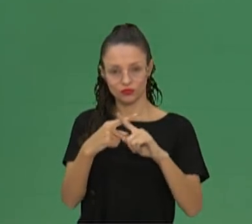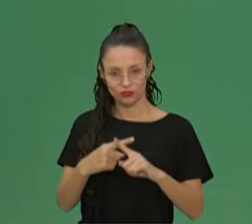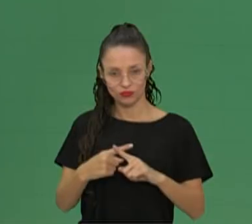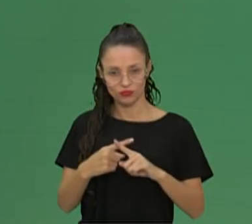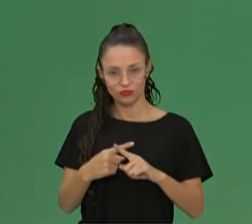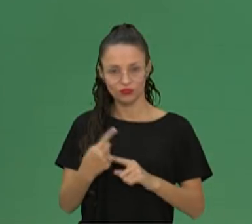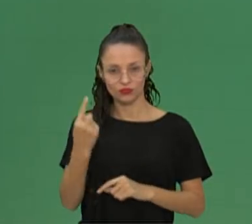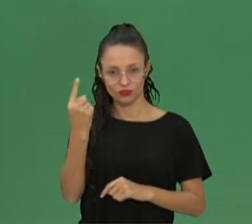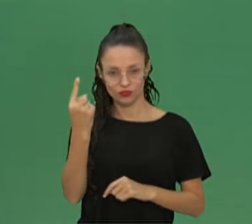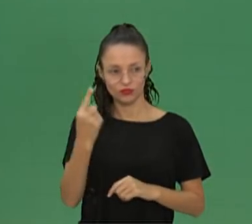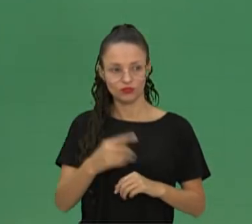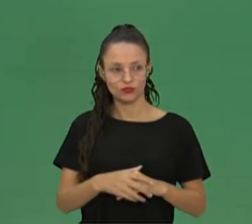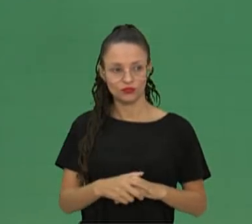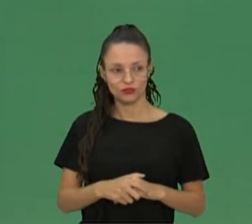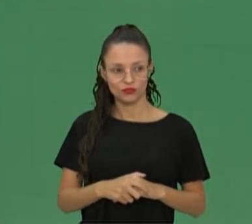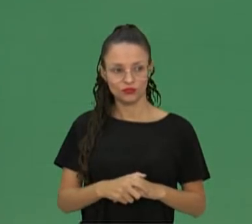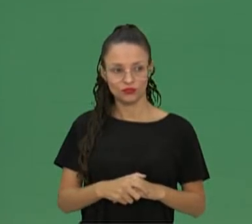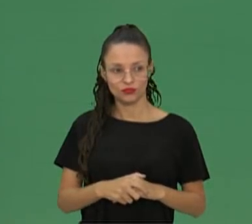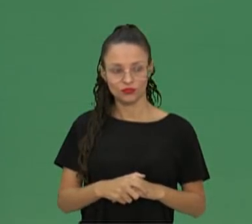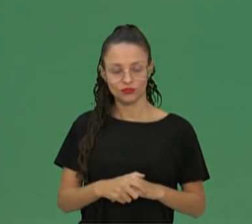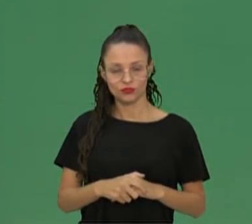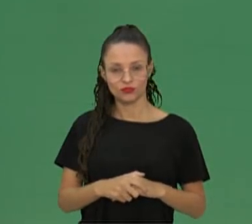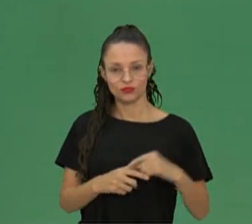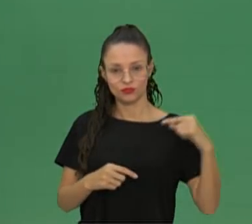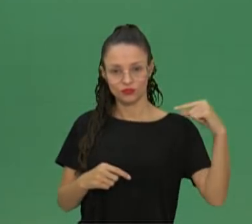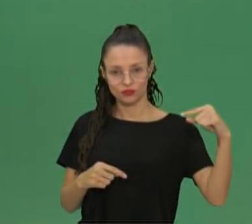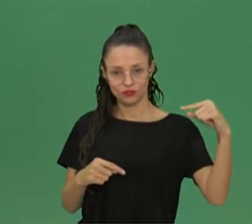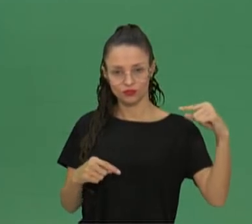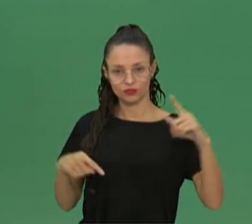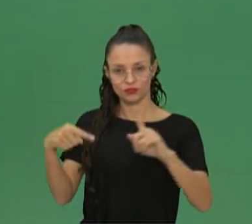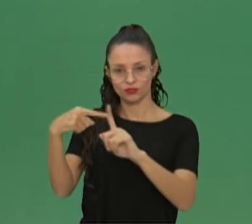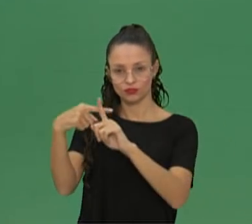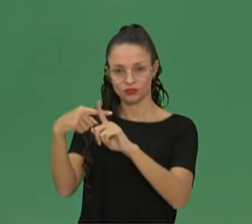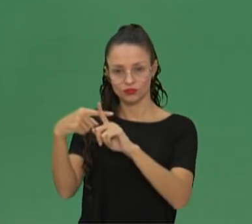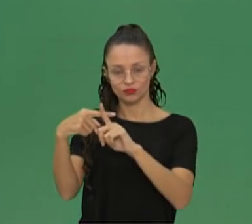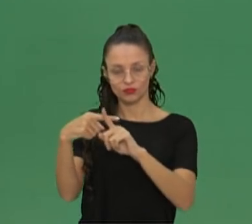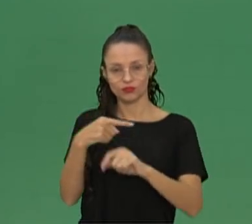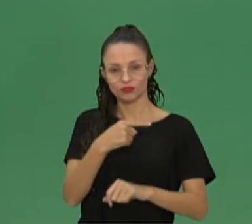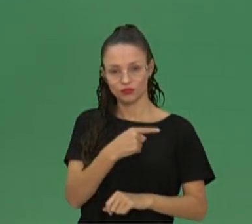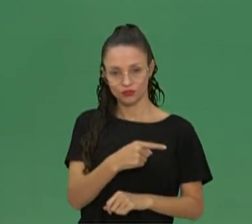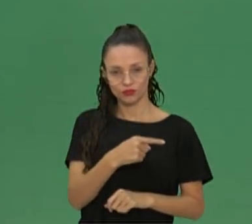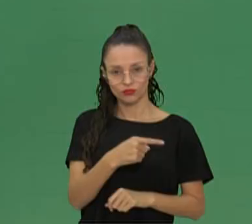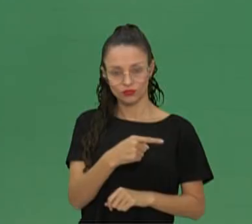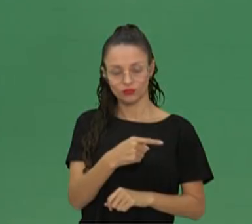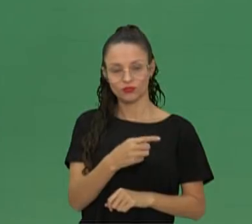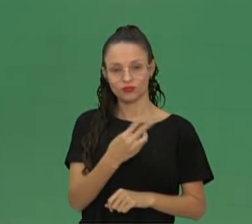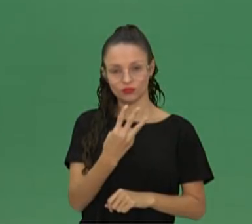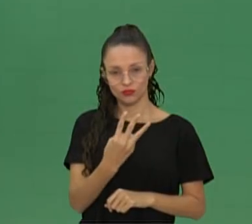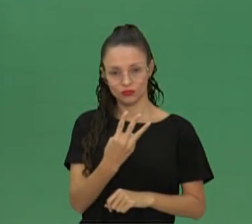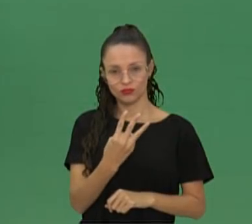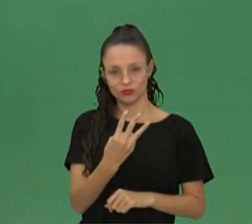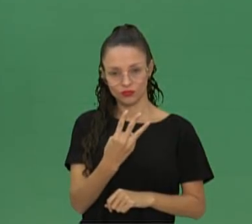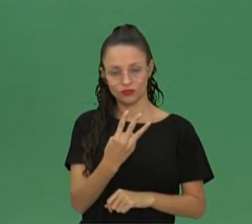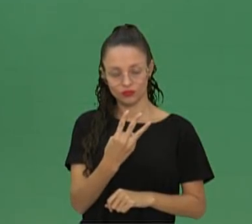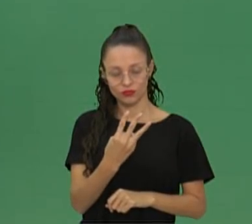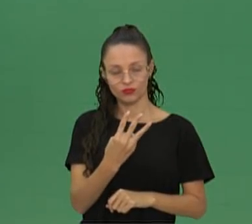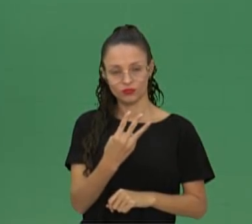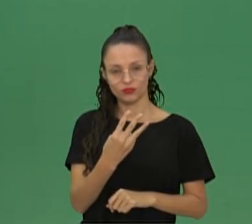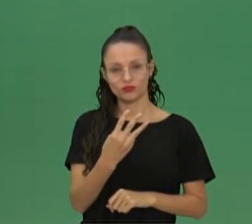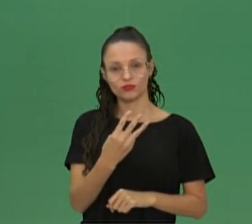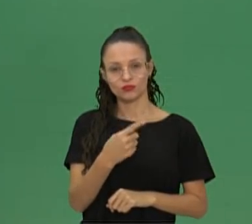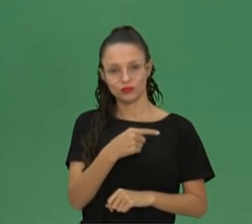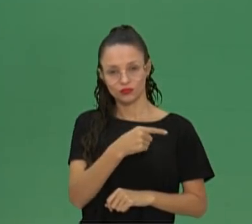vezes 1. Menos com mais, menos 3 vezes 1, 3, e repete o x.